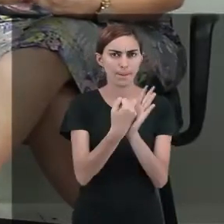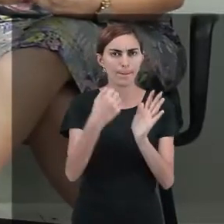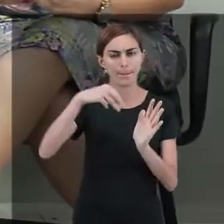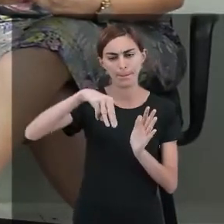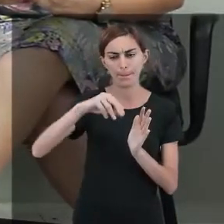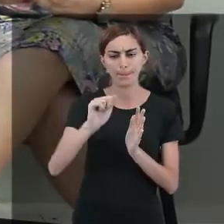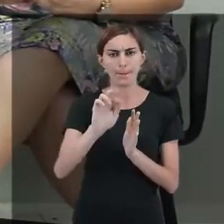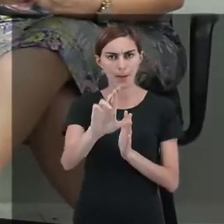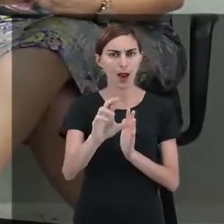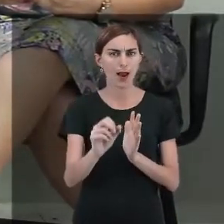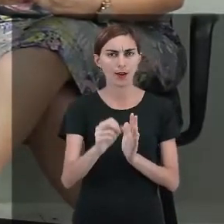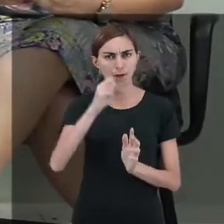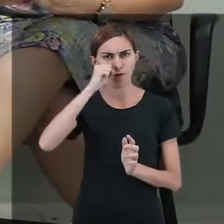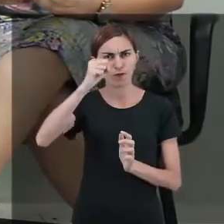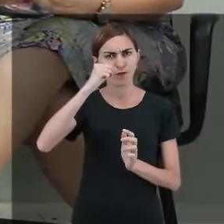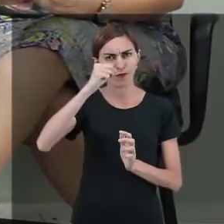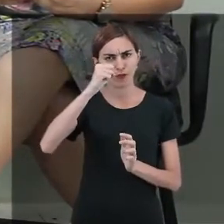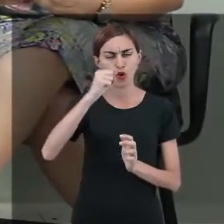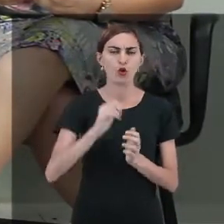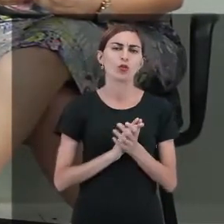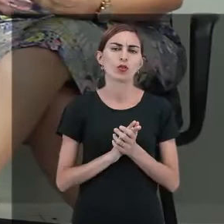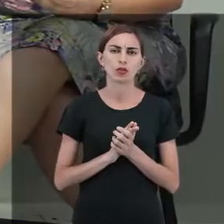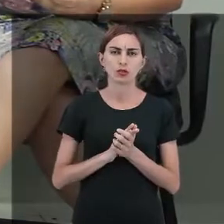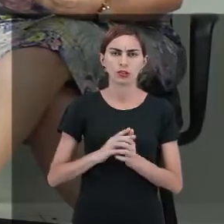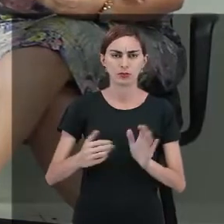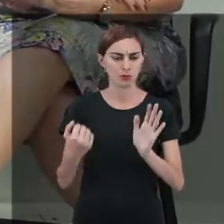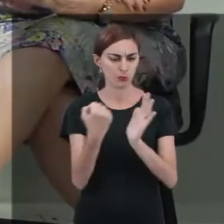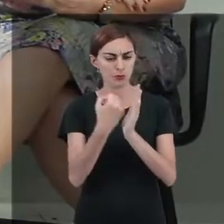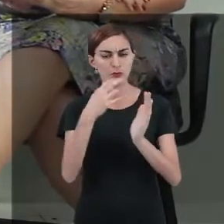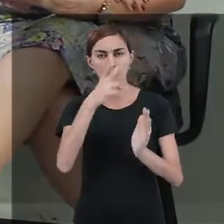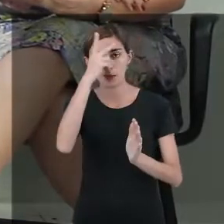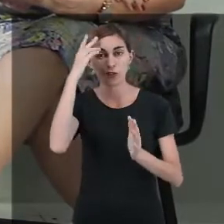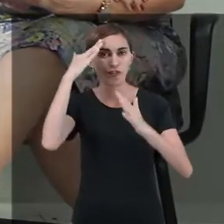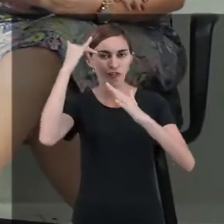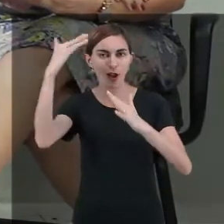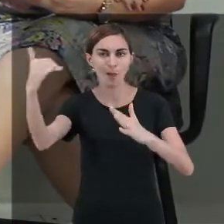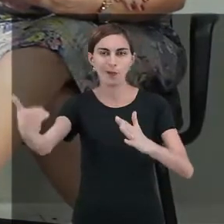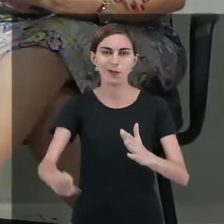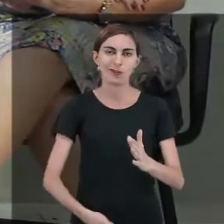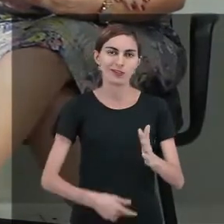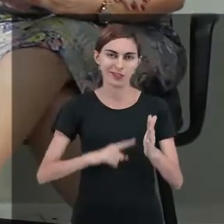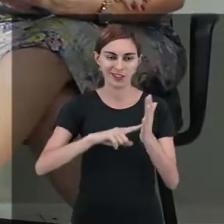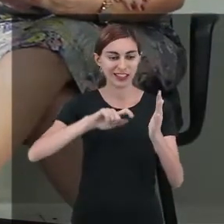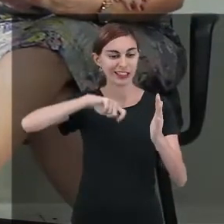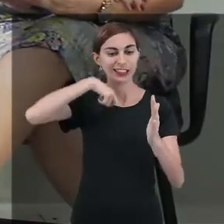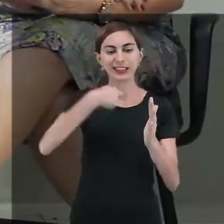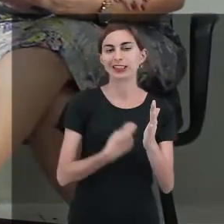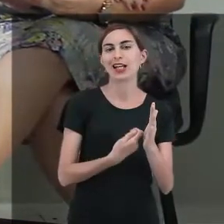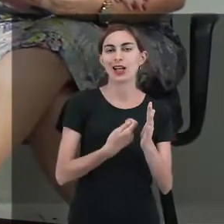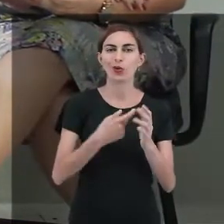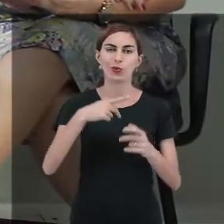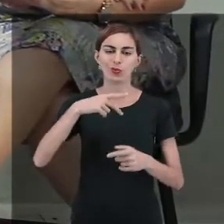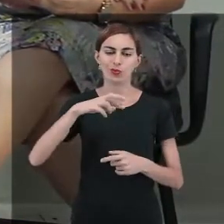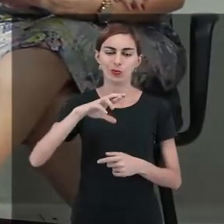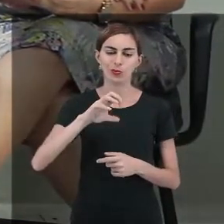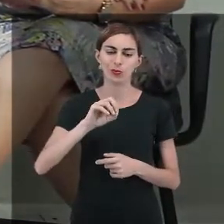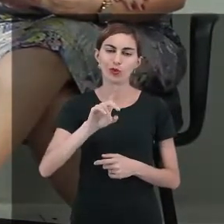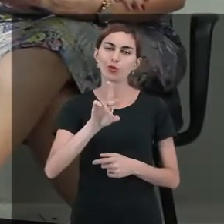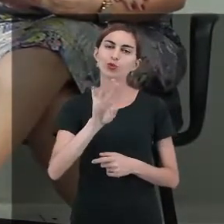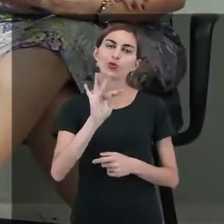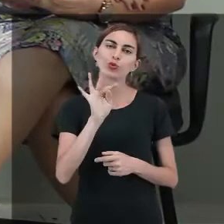forte do produto, né? Em algumas situações, ele é sinônimo do produto. Podemos dar um